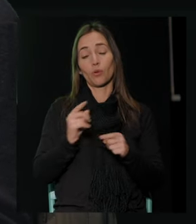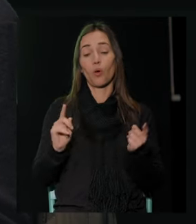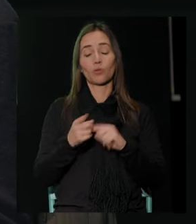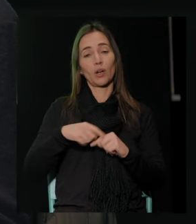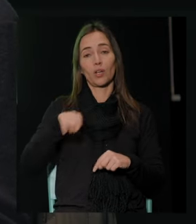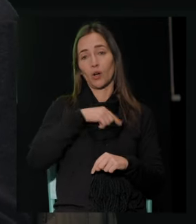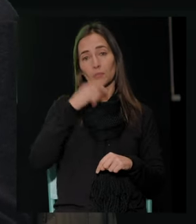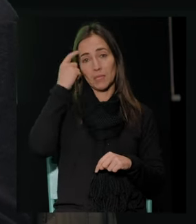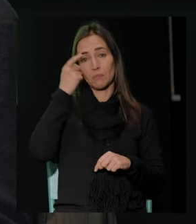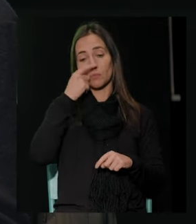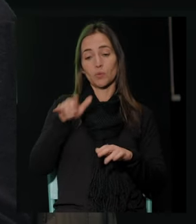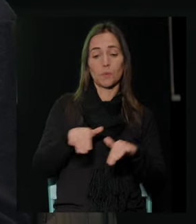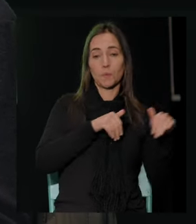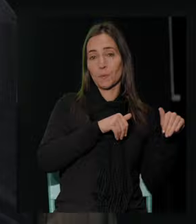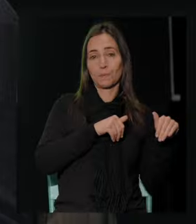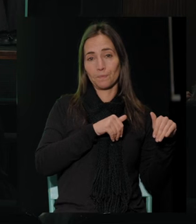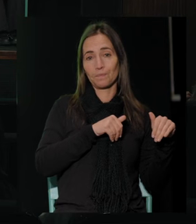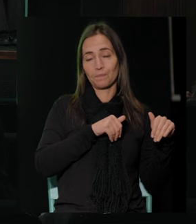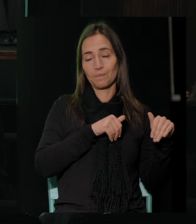pensar, afasta as pessoas.